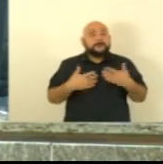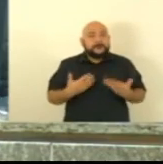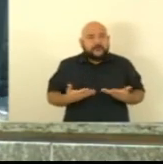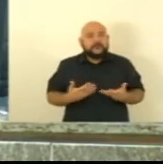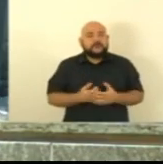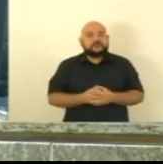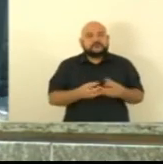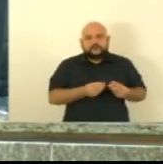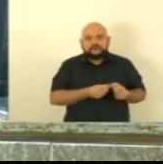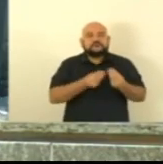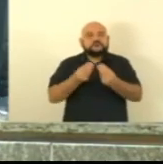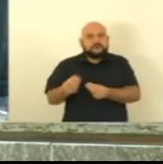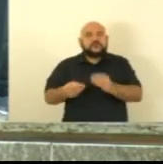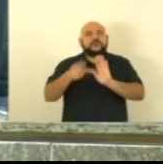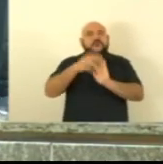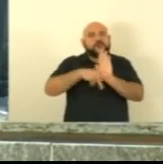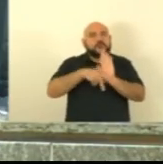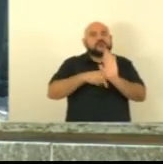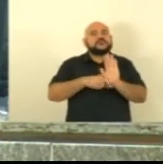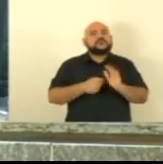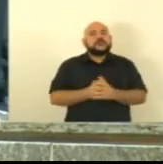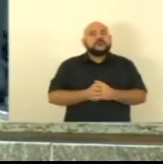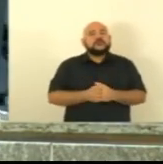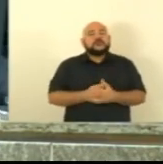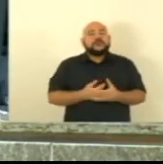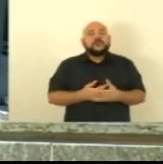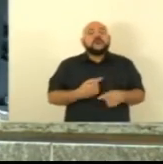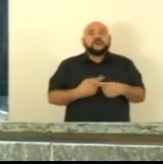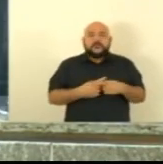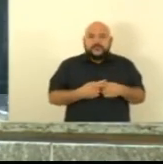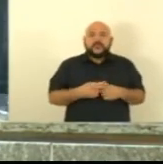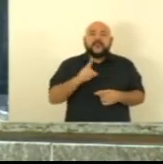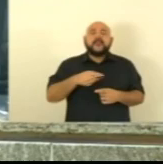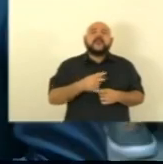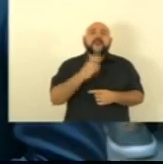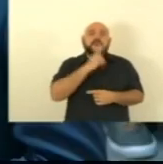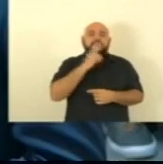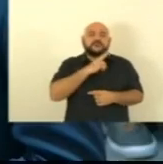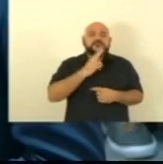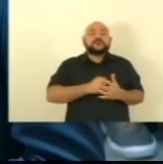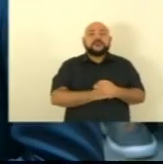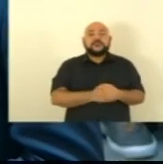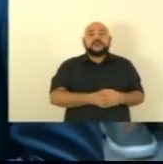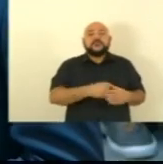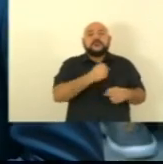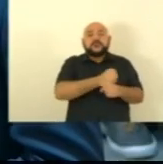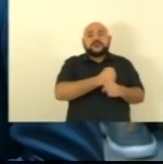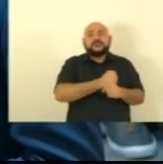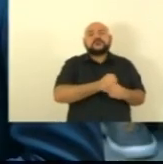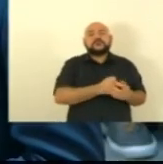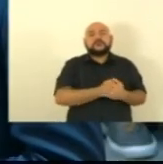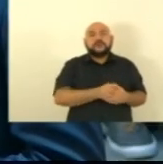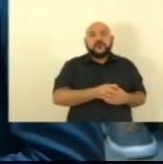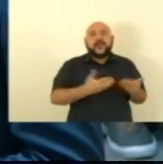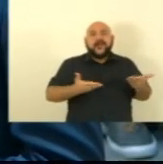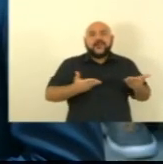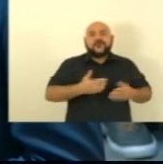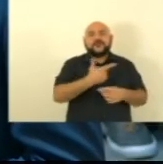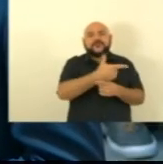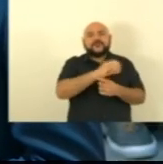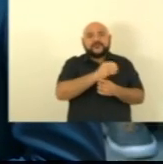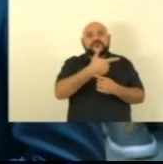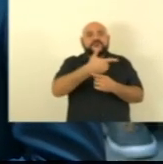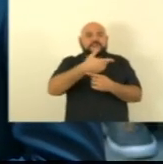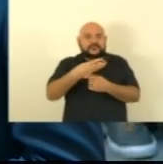para comparecer. Discussão única em regimento de urgência do projeto de lei número 221/2023, do deputado Alan Ferreira, que dispõe